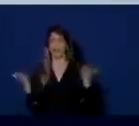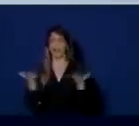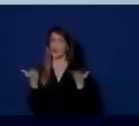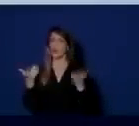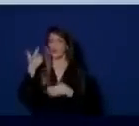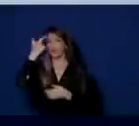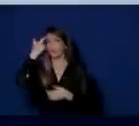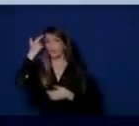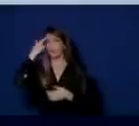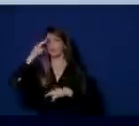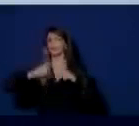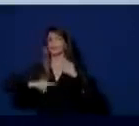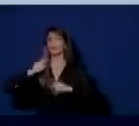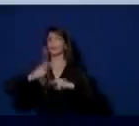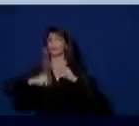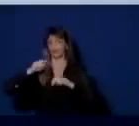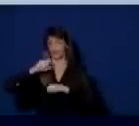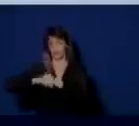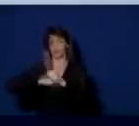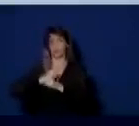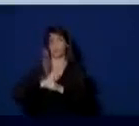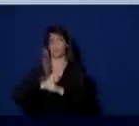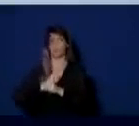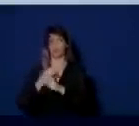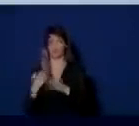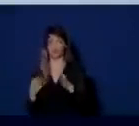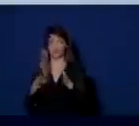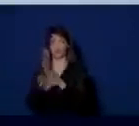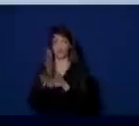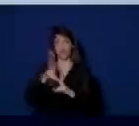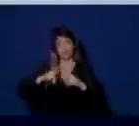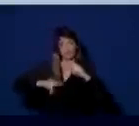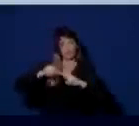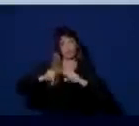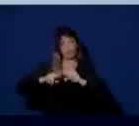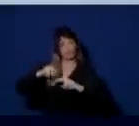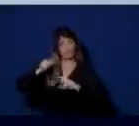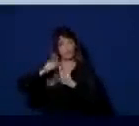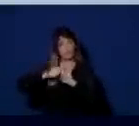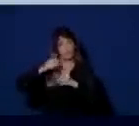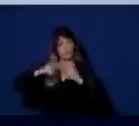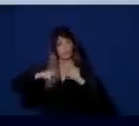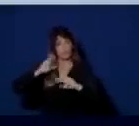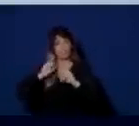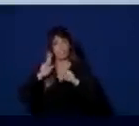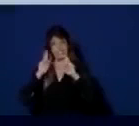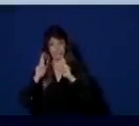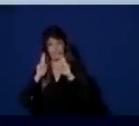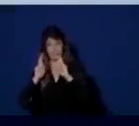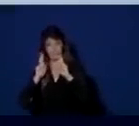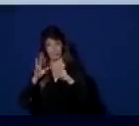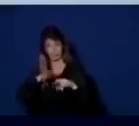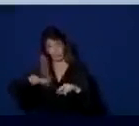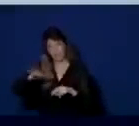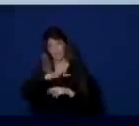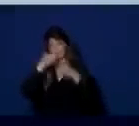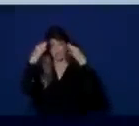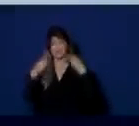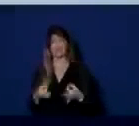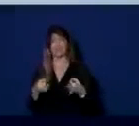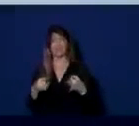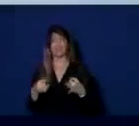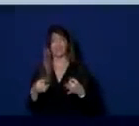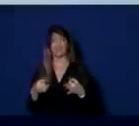transportar para junho deste ano. Quando a gente chegar em junho desse ano, se as expectativas de mercado estiverem corretas, né, e a